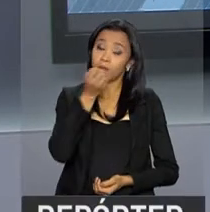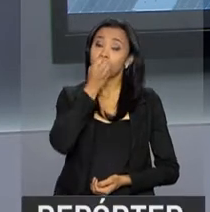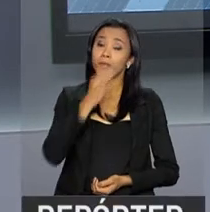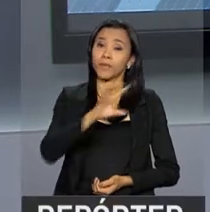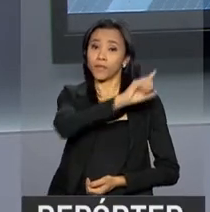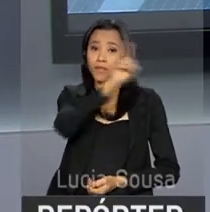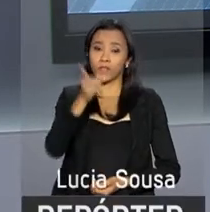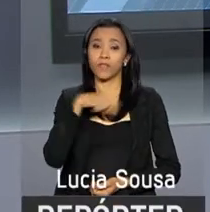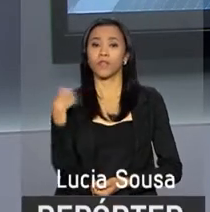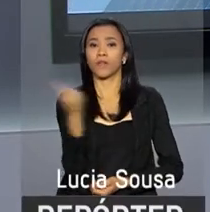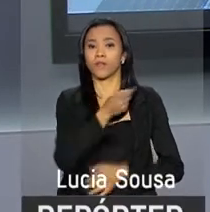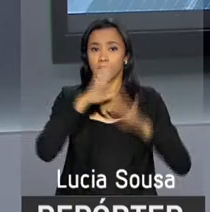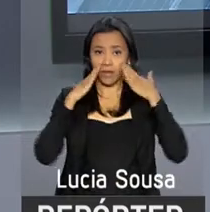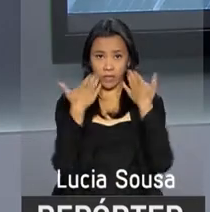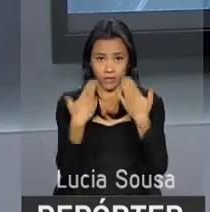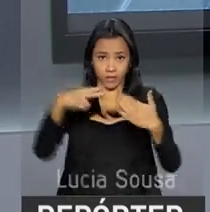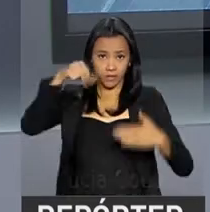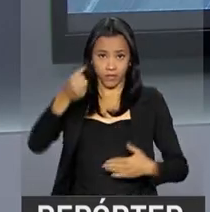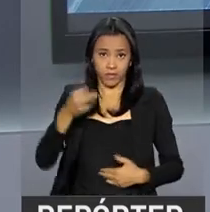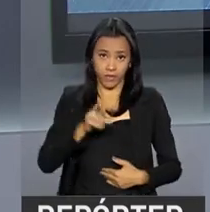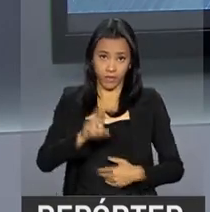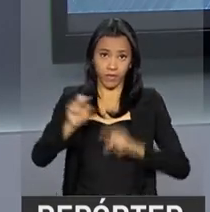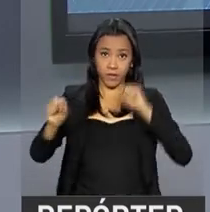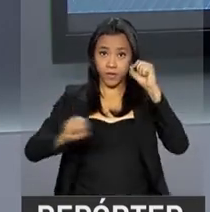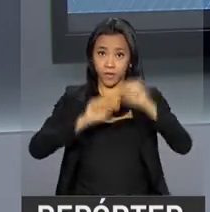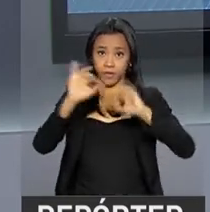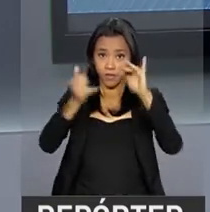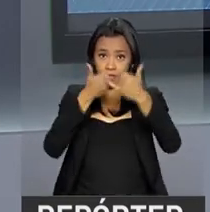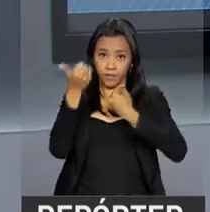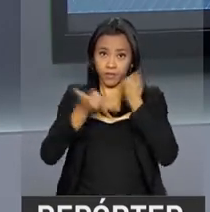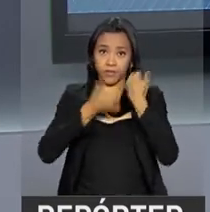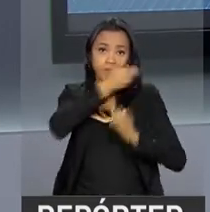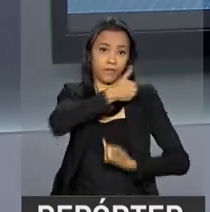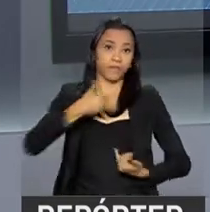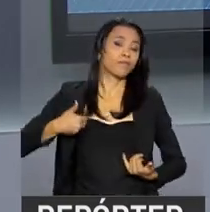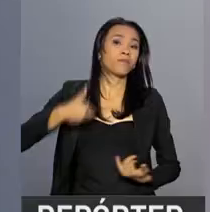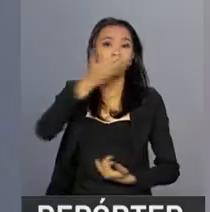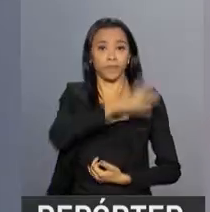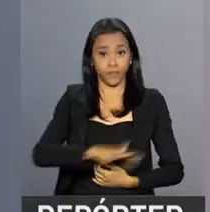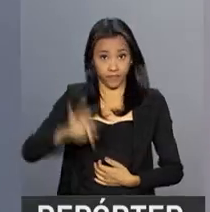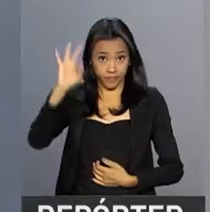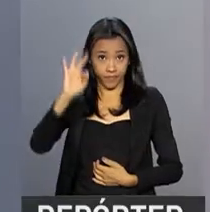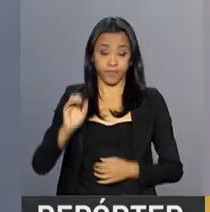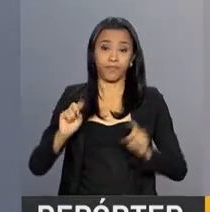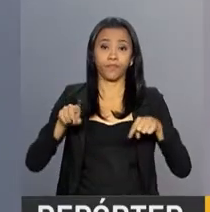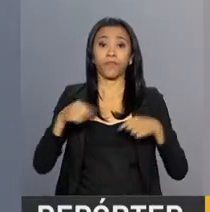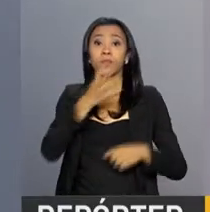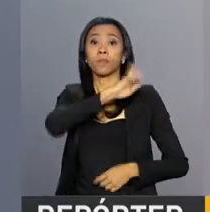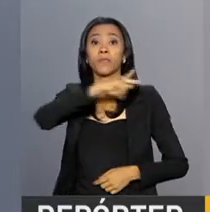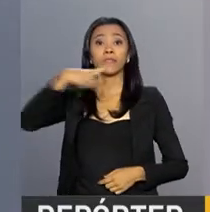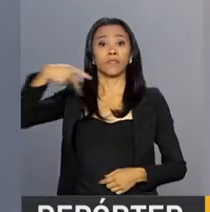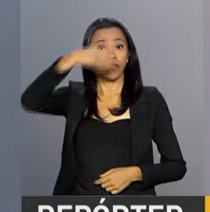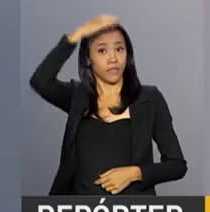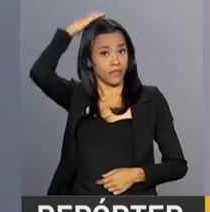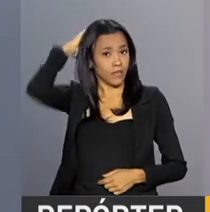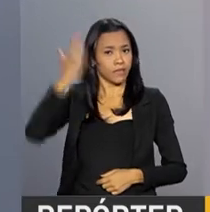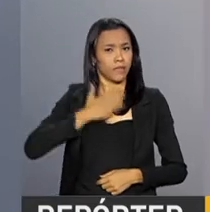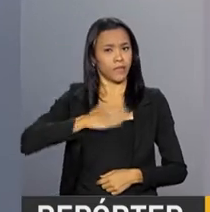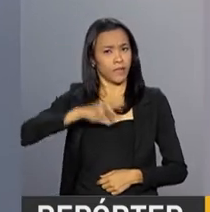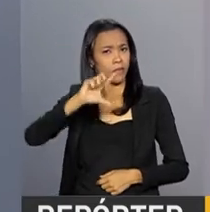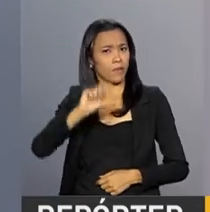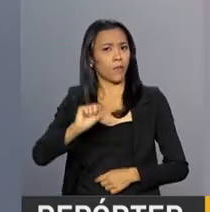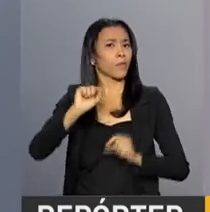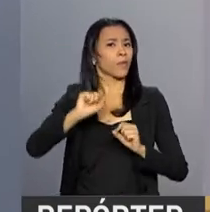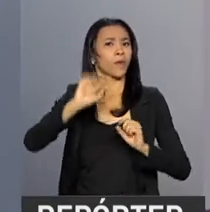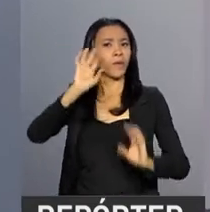Olá, bom dia. Estamos de volta com o repórter NBR e as notícias do governo federal. O presidente Michel Temer recebe daqui a pouco